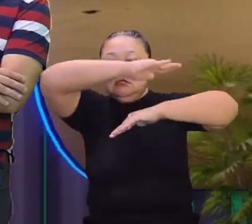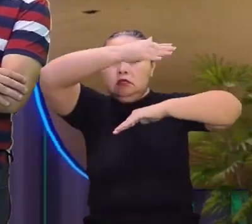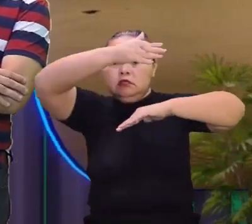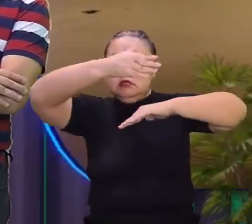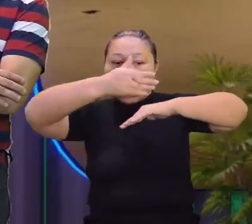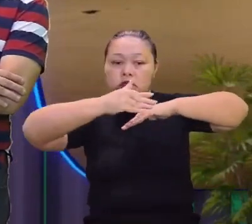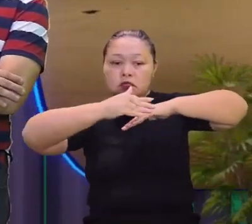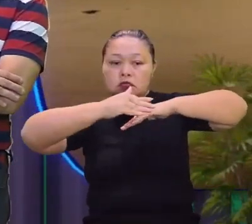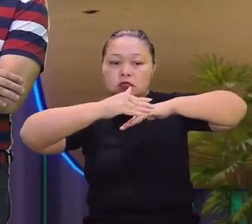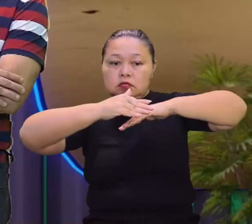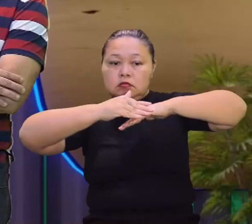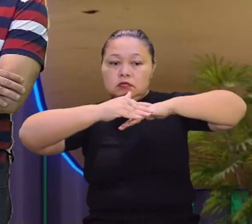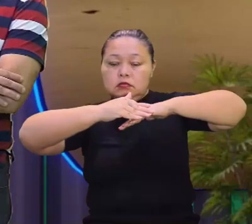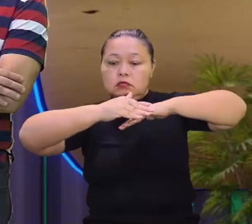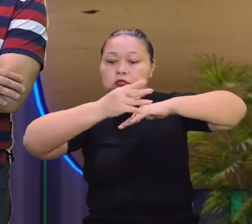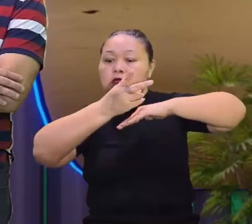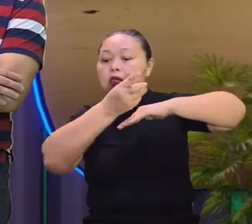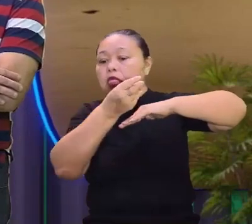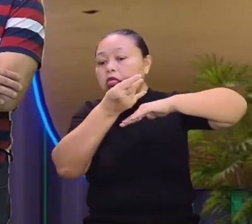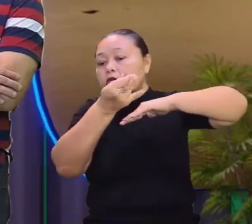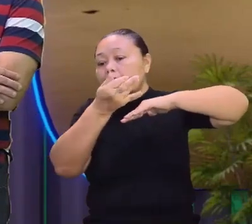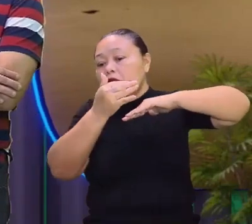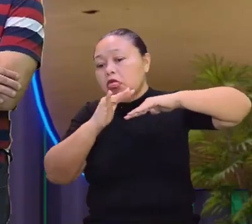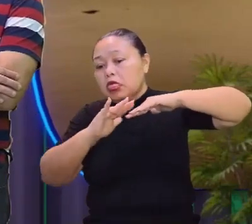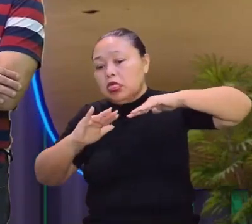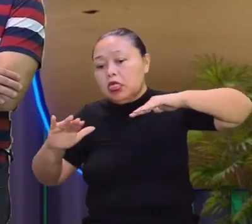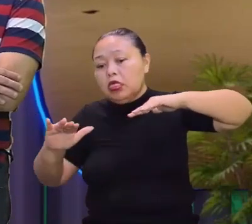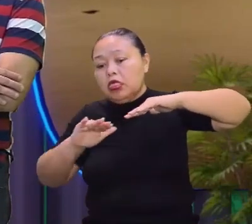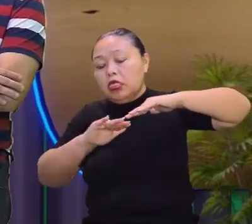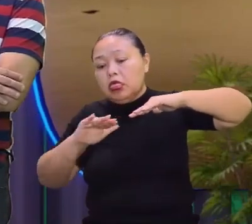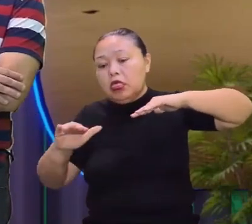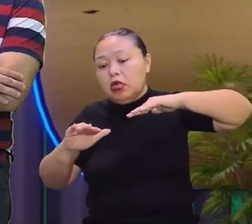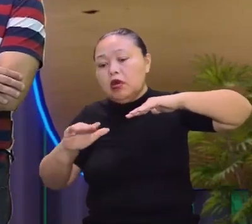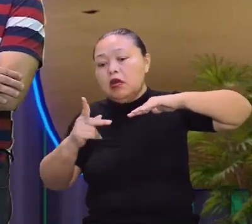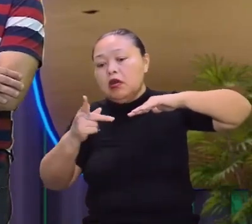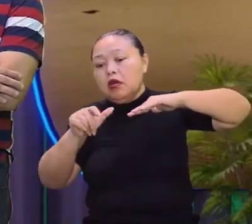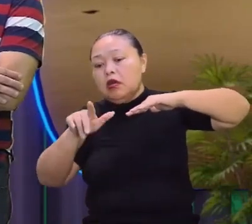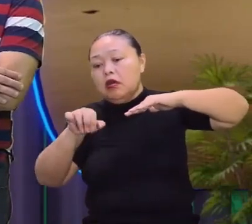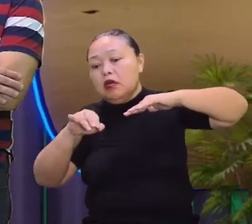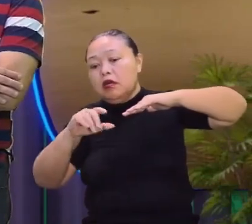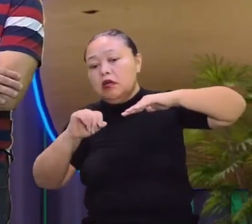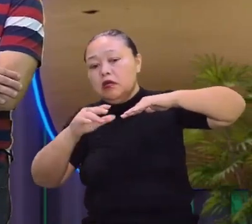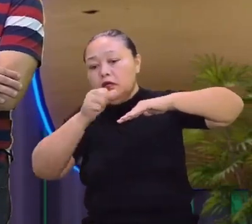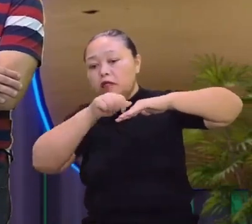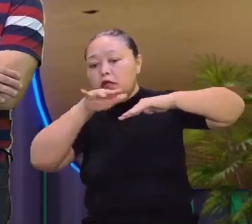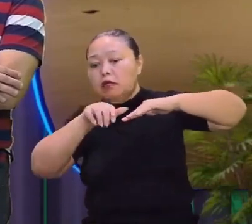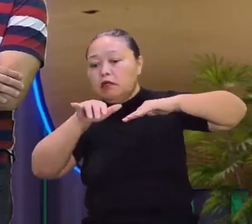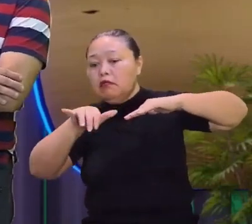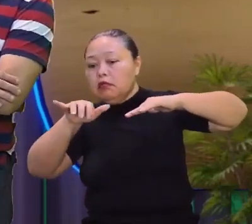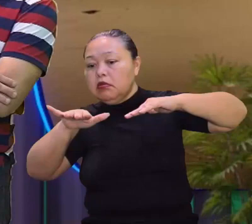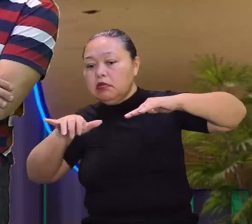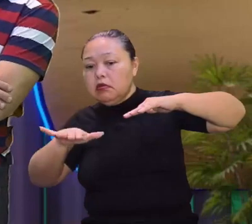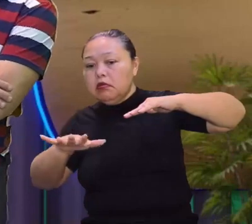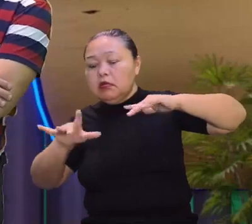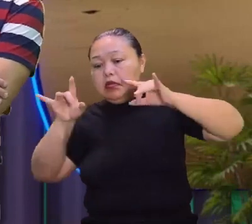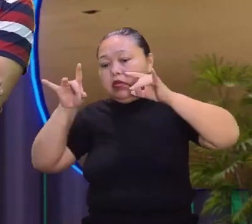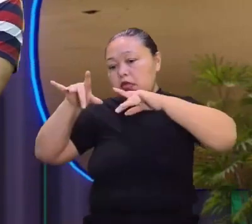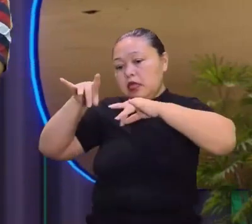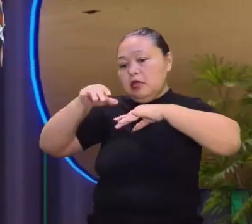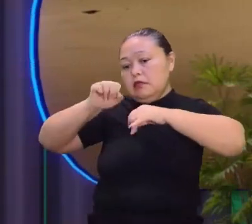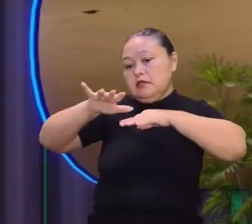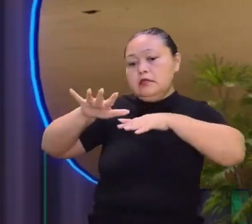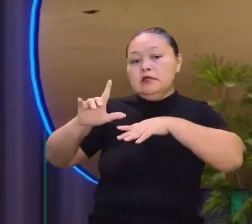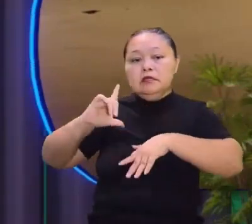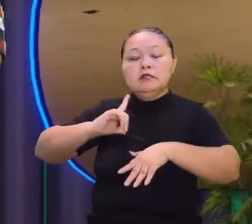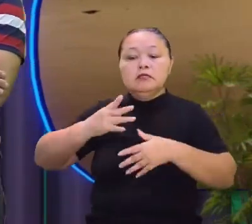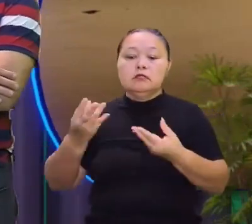planaltos são áreas de desgaste. E as áreas de mais baixa de planície são áreas de sedimentação. Deposição, né? Muito